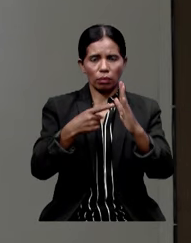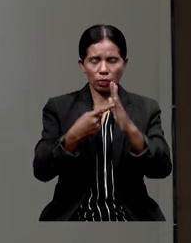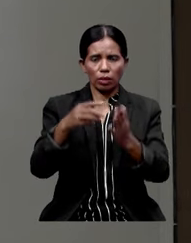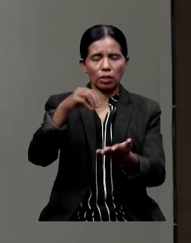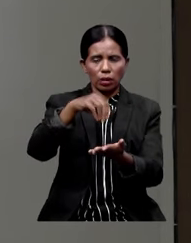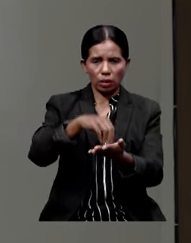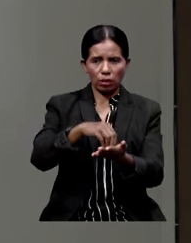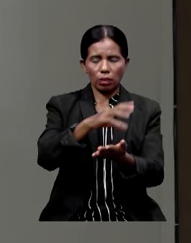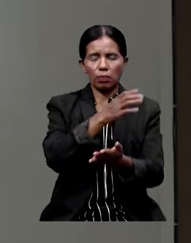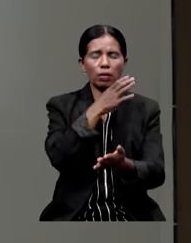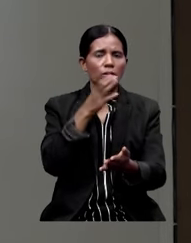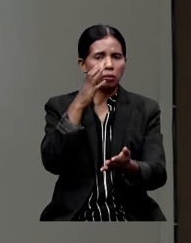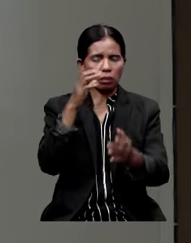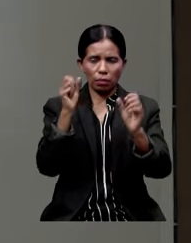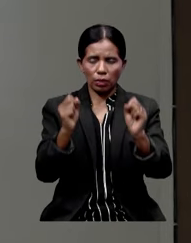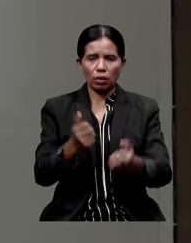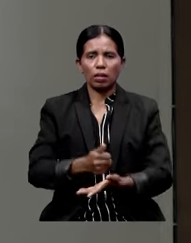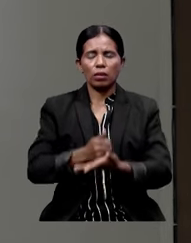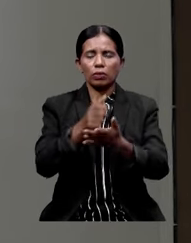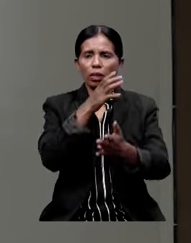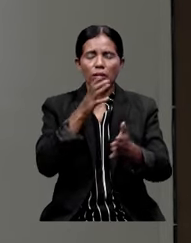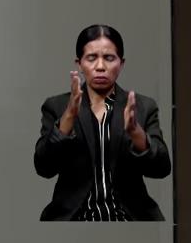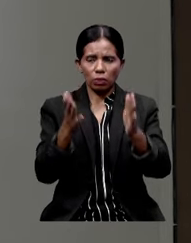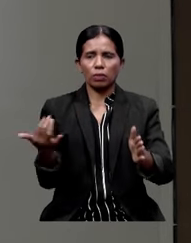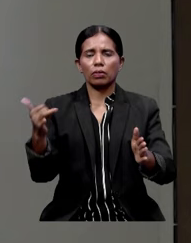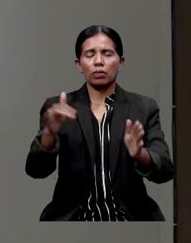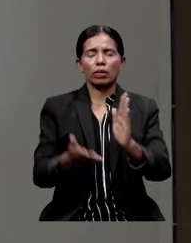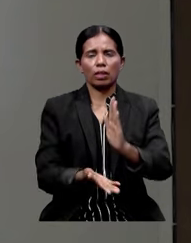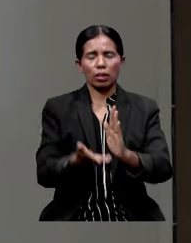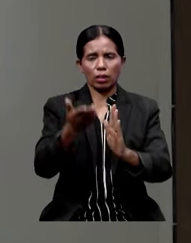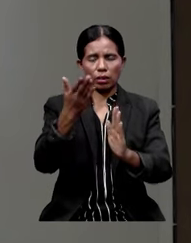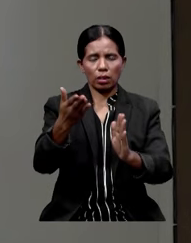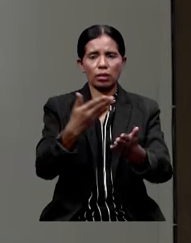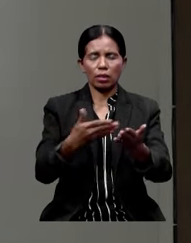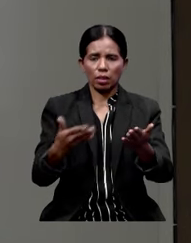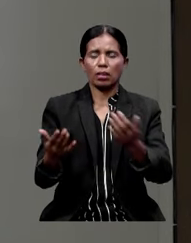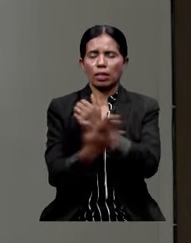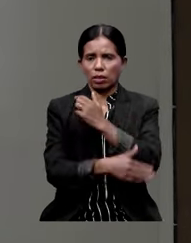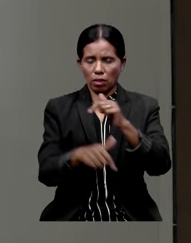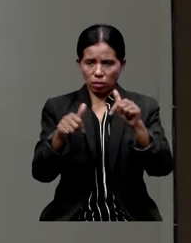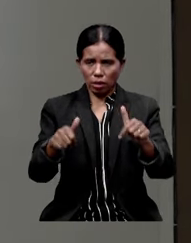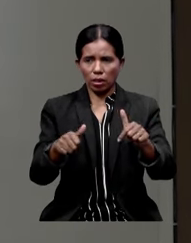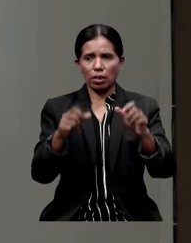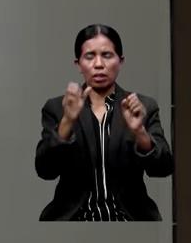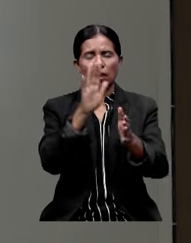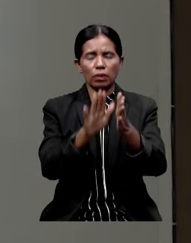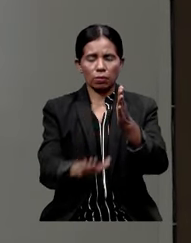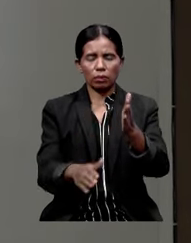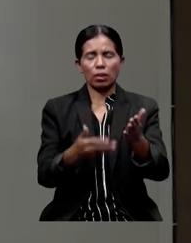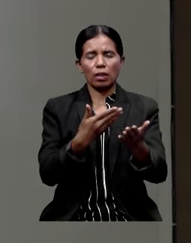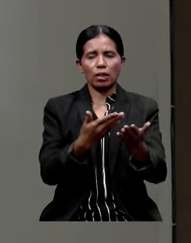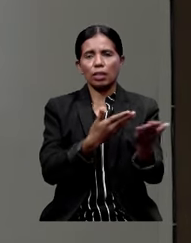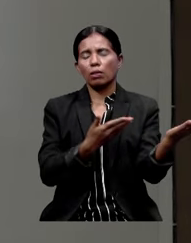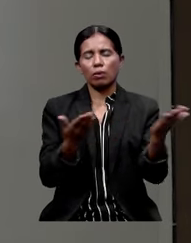investe setor agricultura hodi nune ajuda agricultura sira hodi asai produto rai larang atu nune reduce importação husi